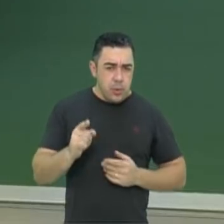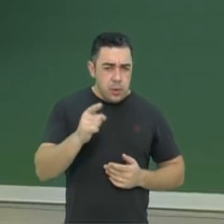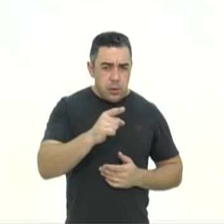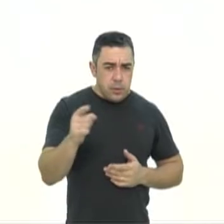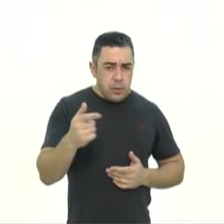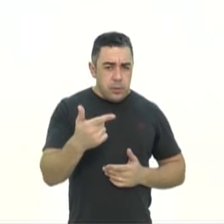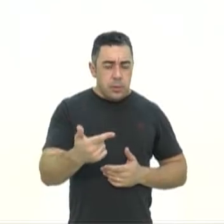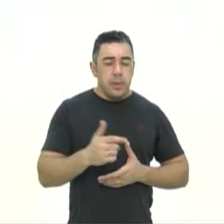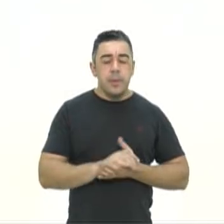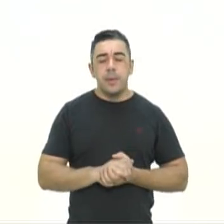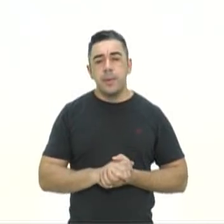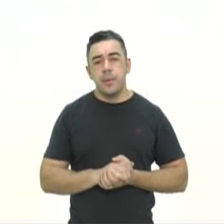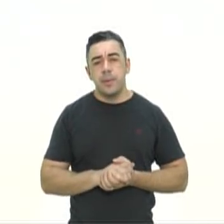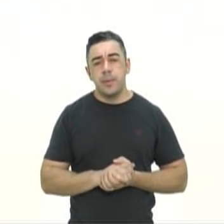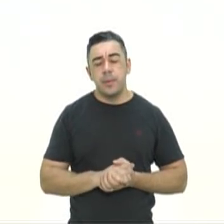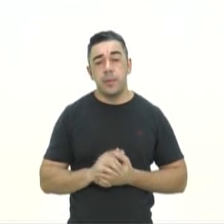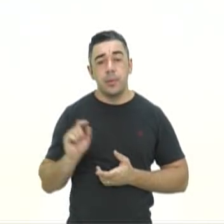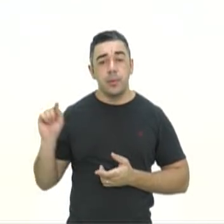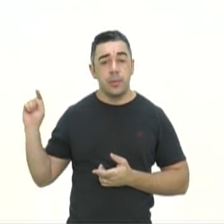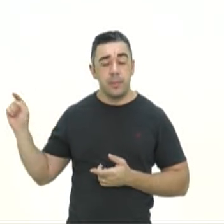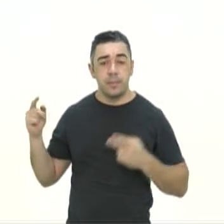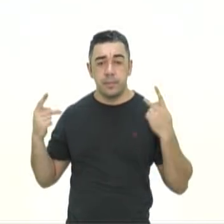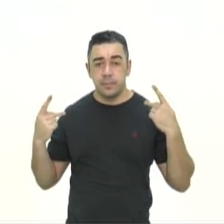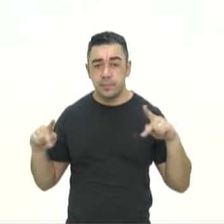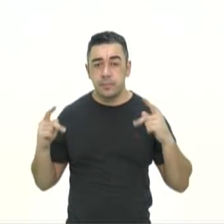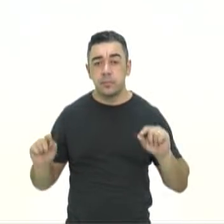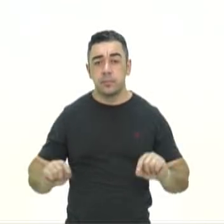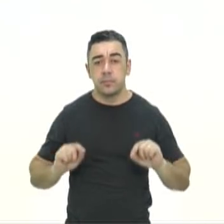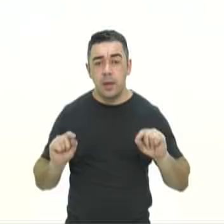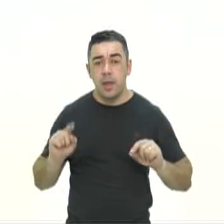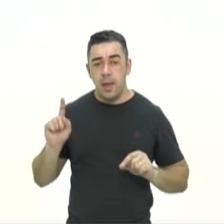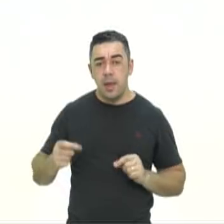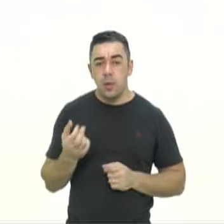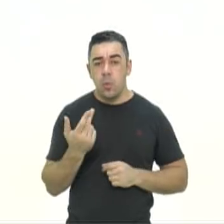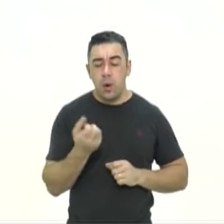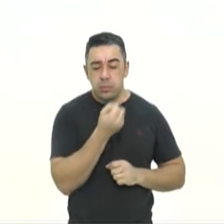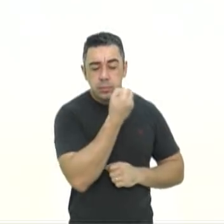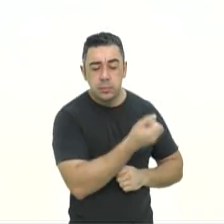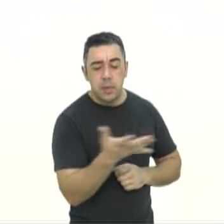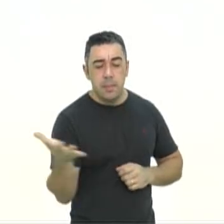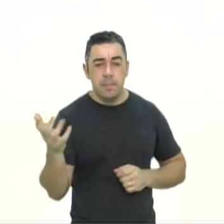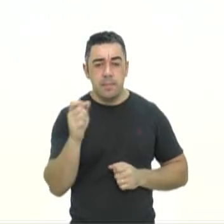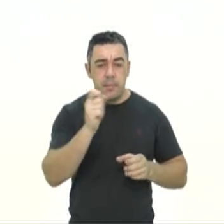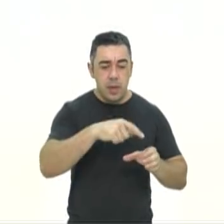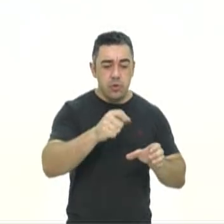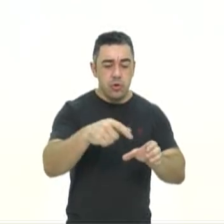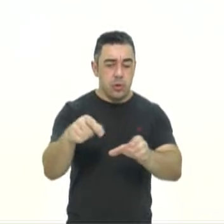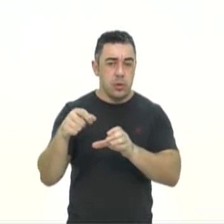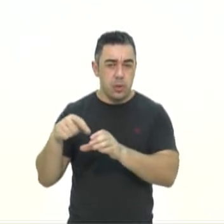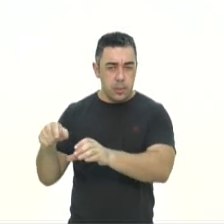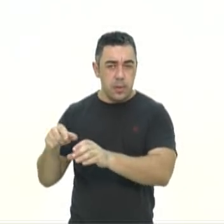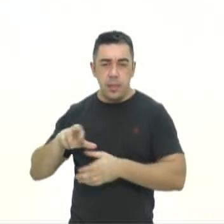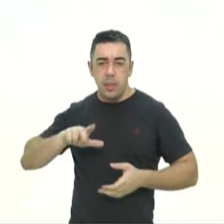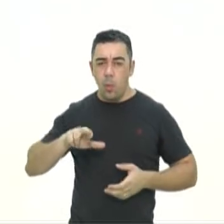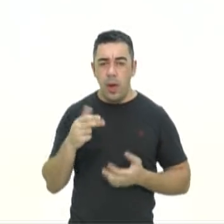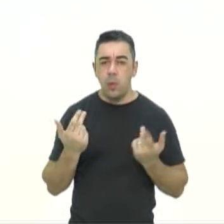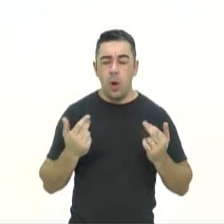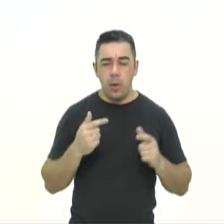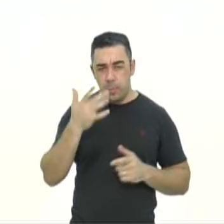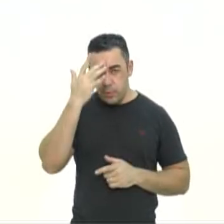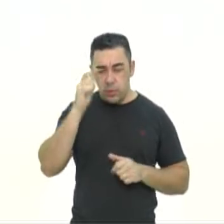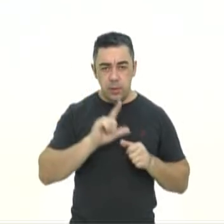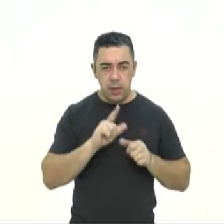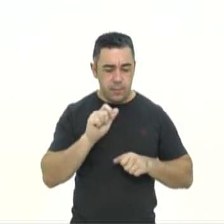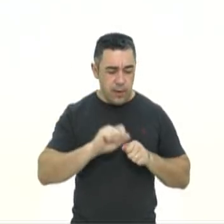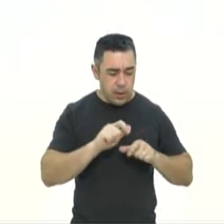exercício que diz: o pregar há de ser como quem semeia, e não quem ladrilha ou azuleja.